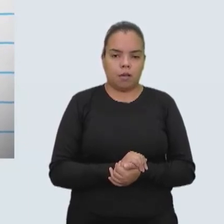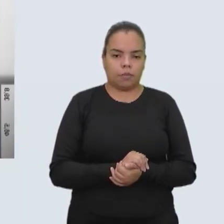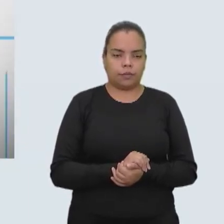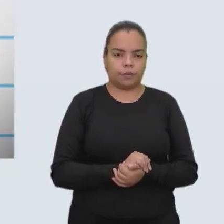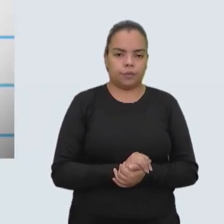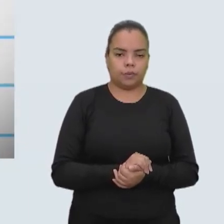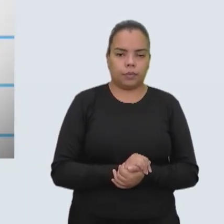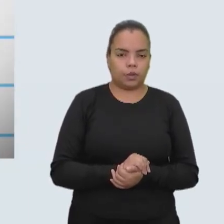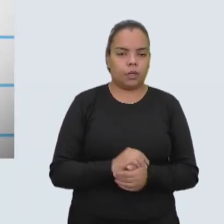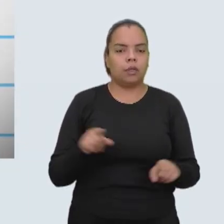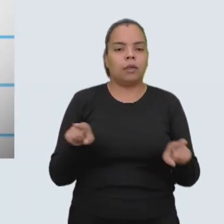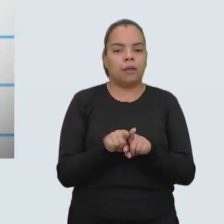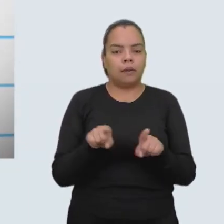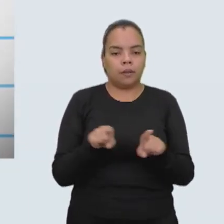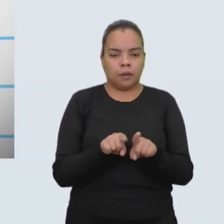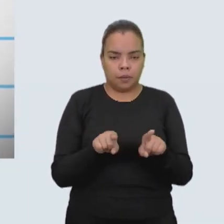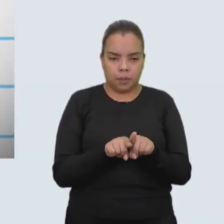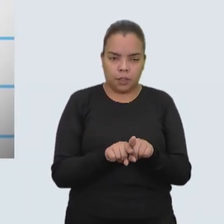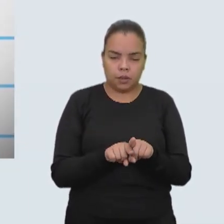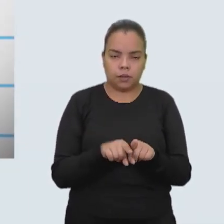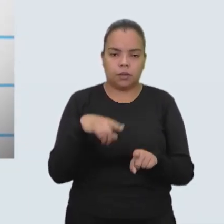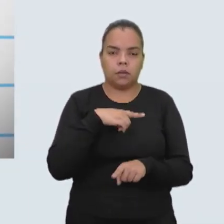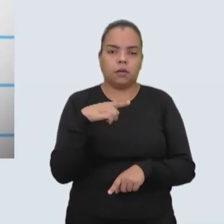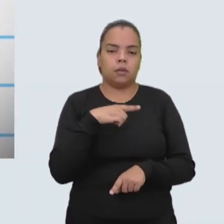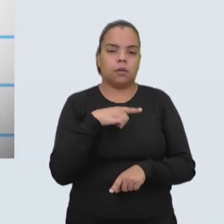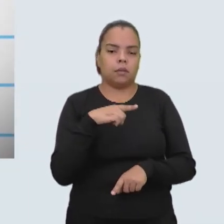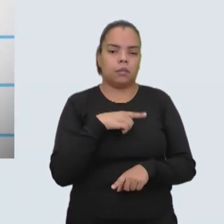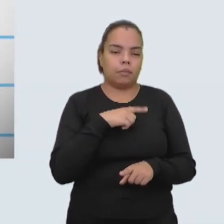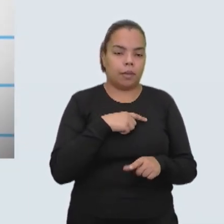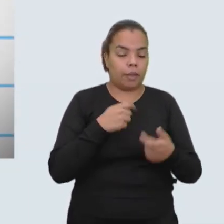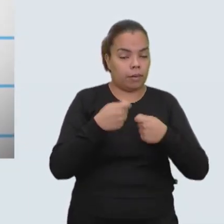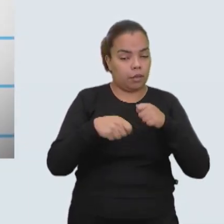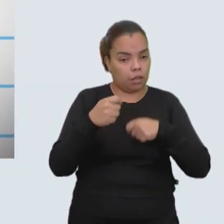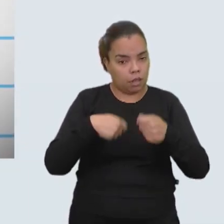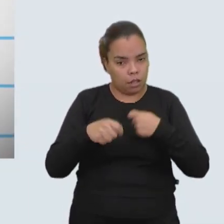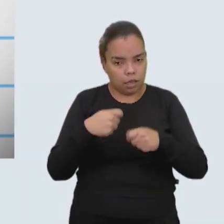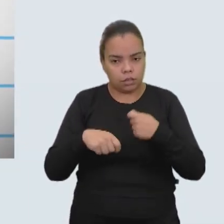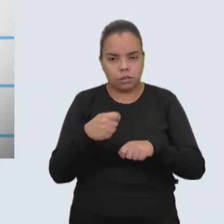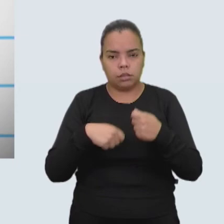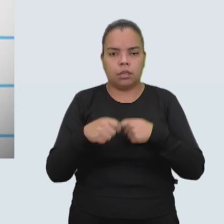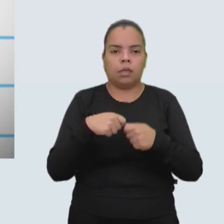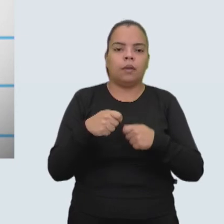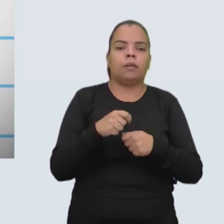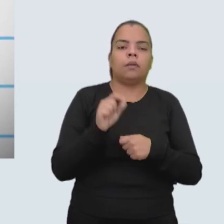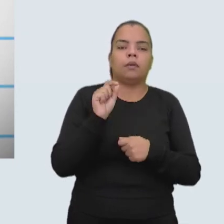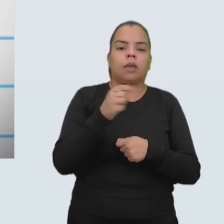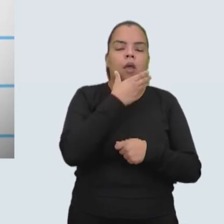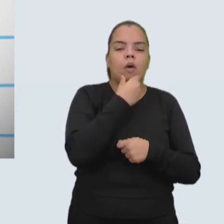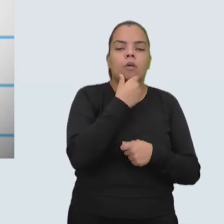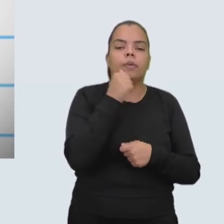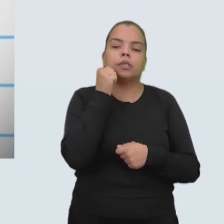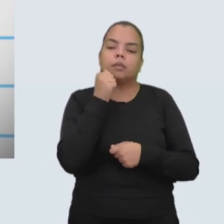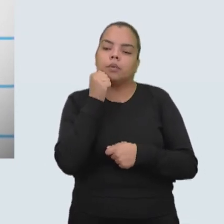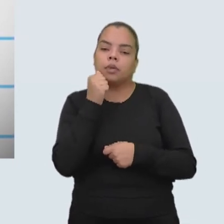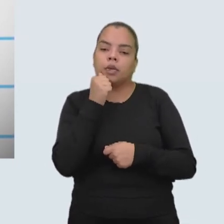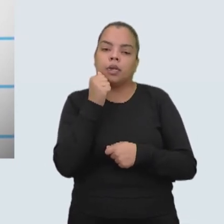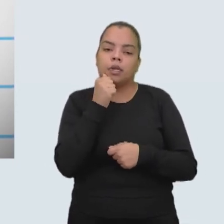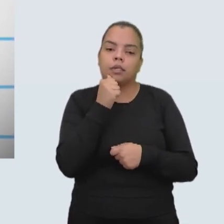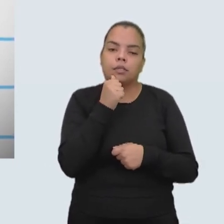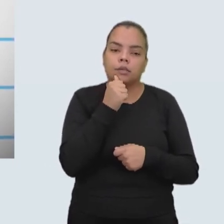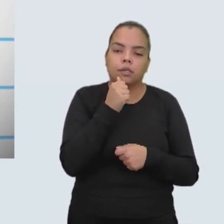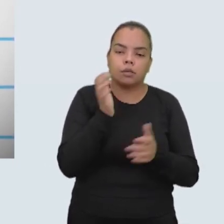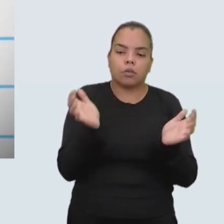Além do mais, um pressuposto fundamental na análise das estatísticas de gênero é que homens e mulheres não são